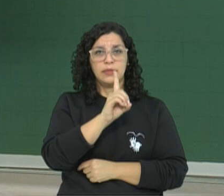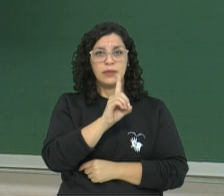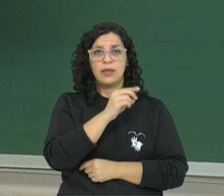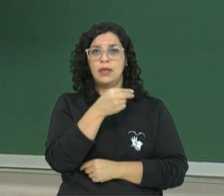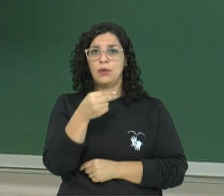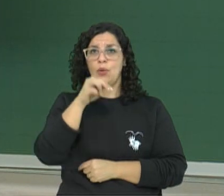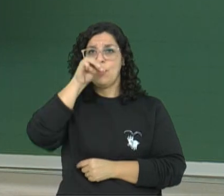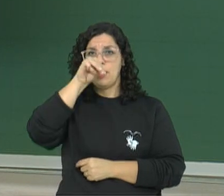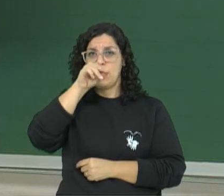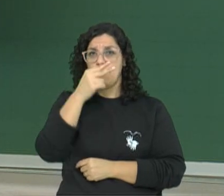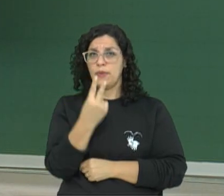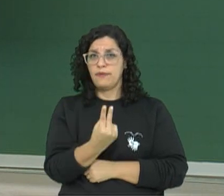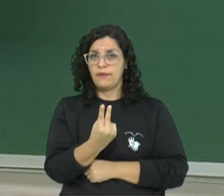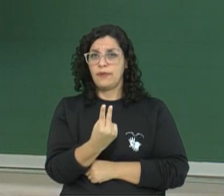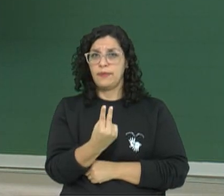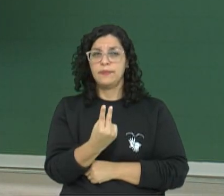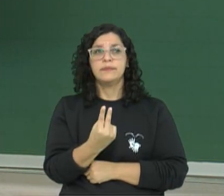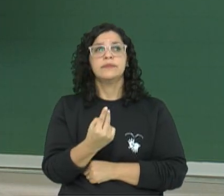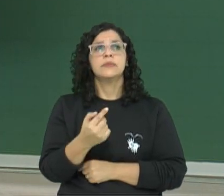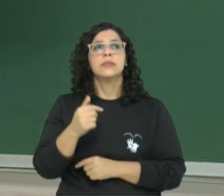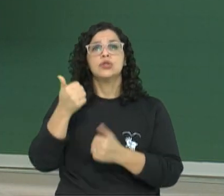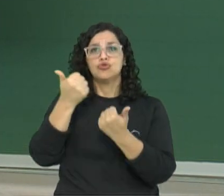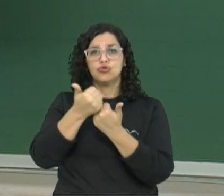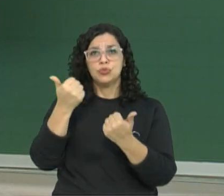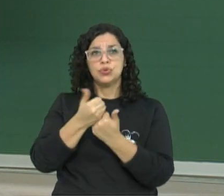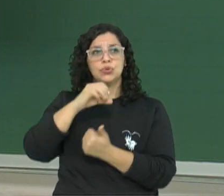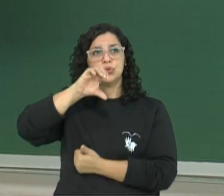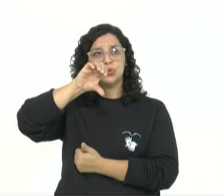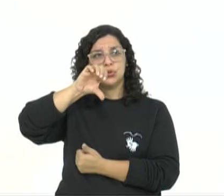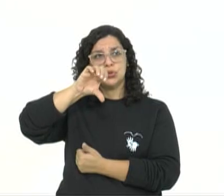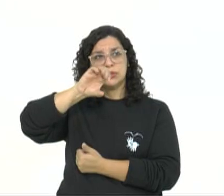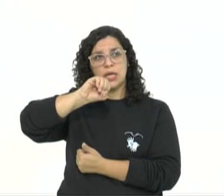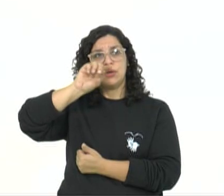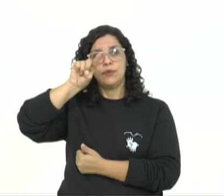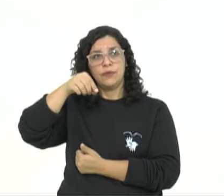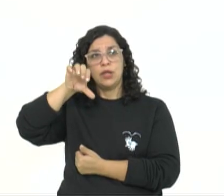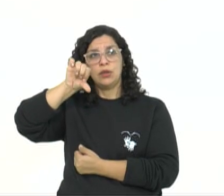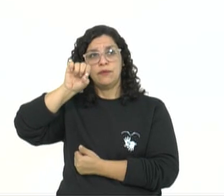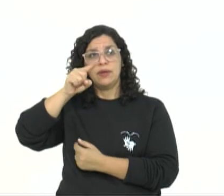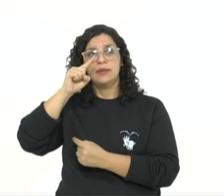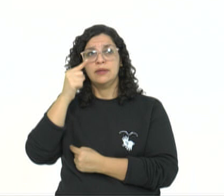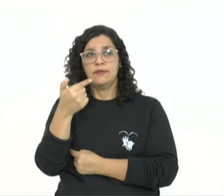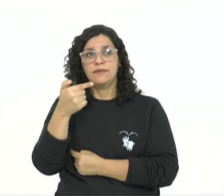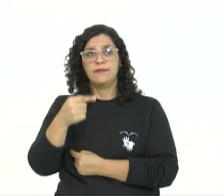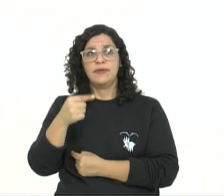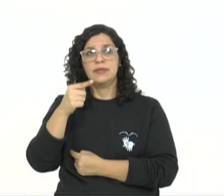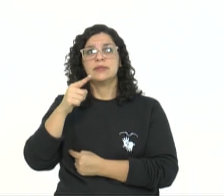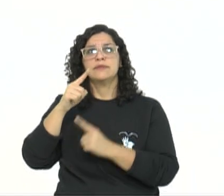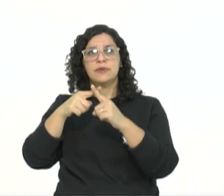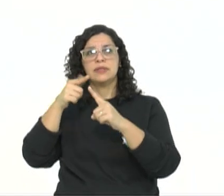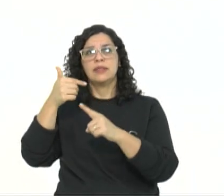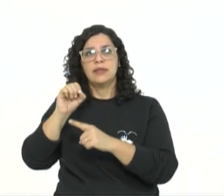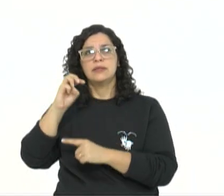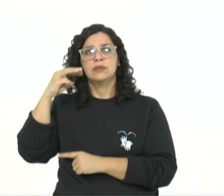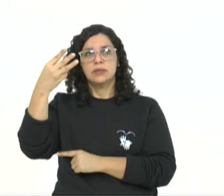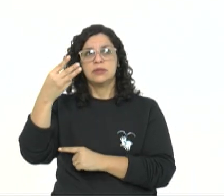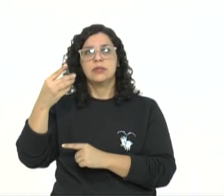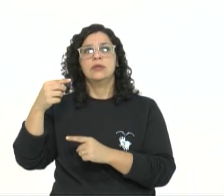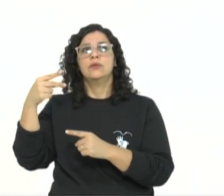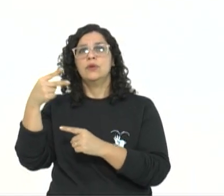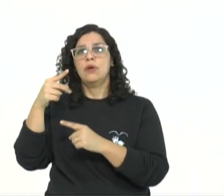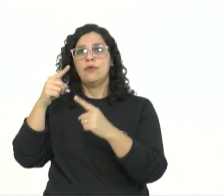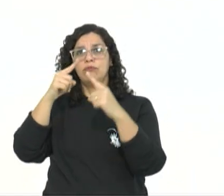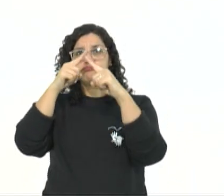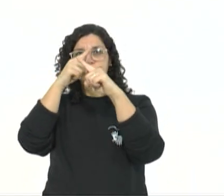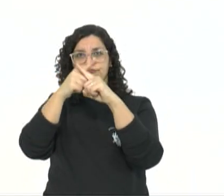densidade é massa sobre volume, substituo os valores e aqui eu vou simplesmente fazer a multiplicação cruzada,